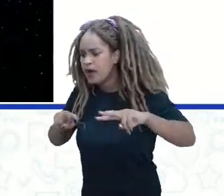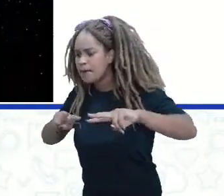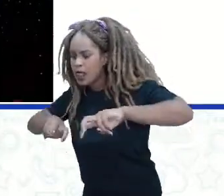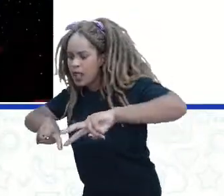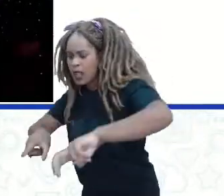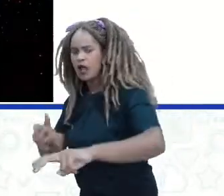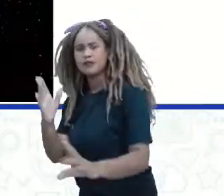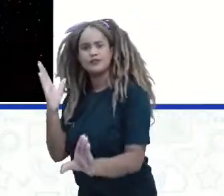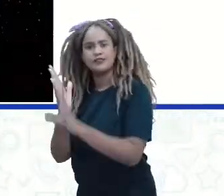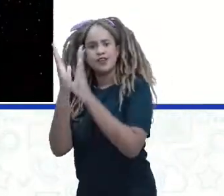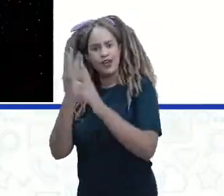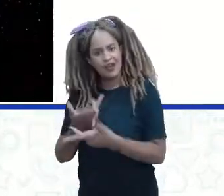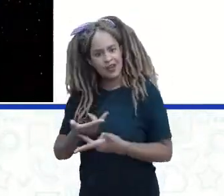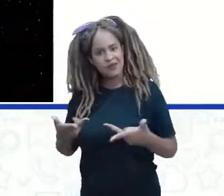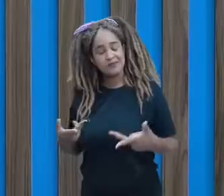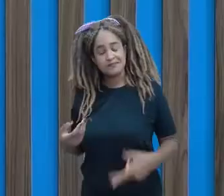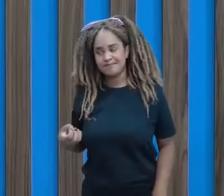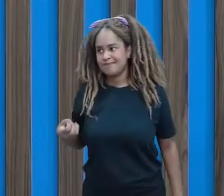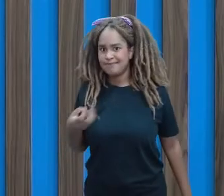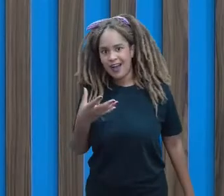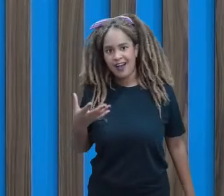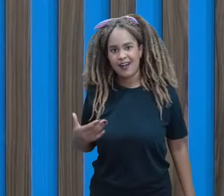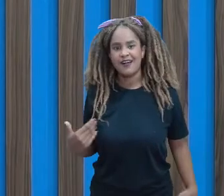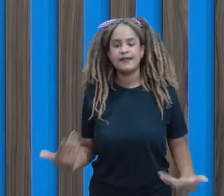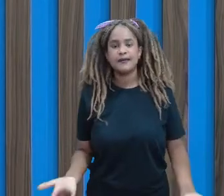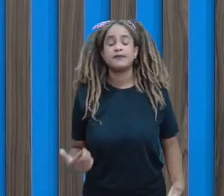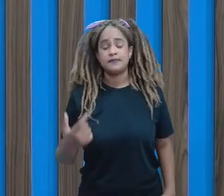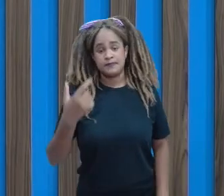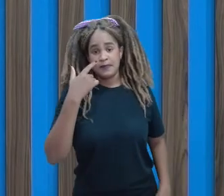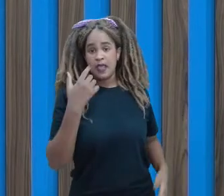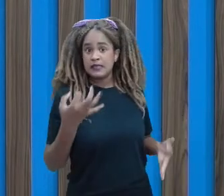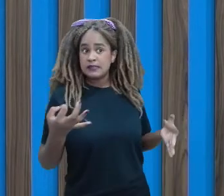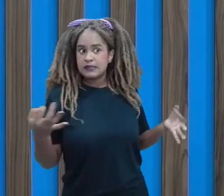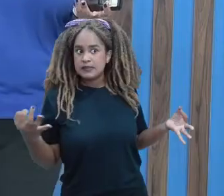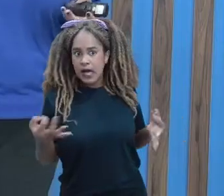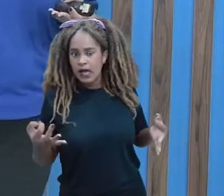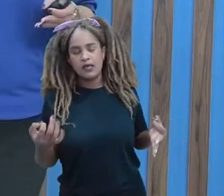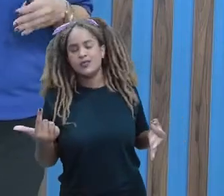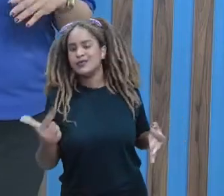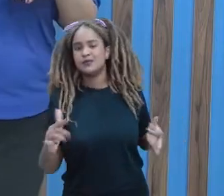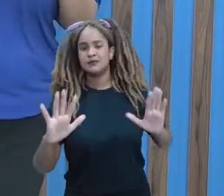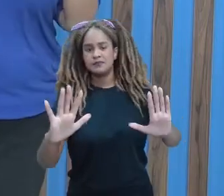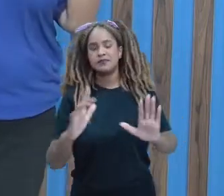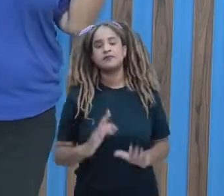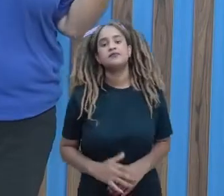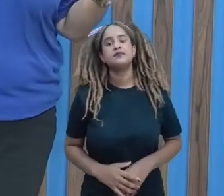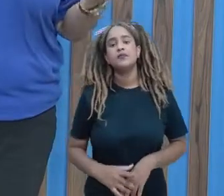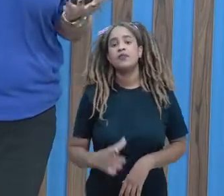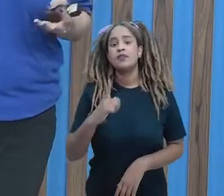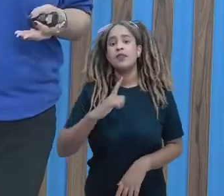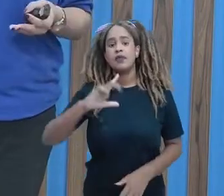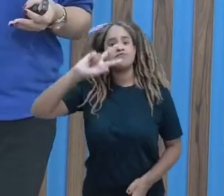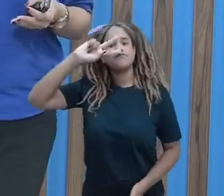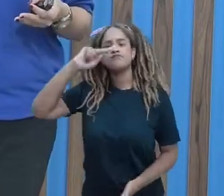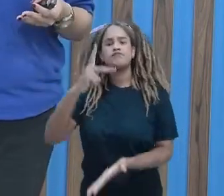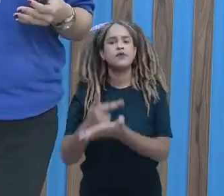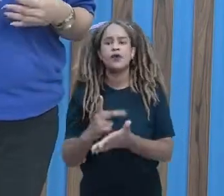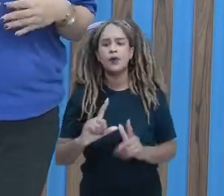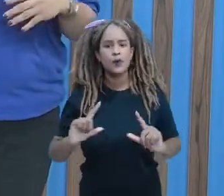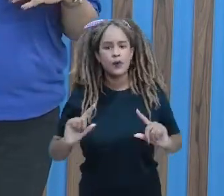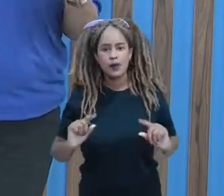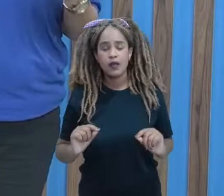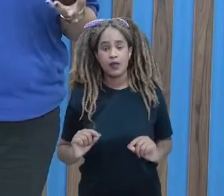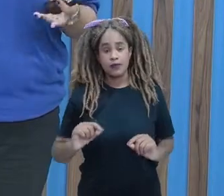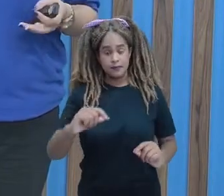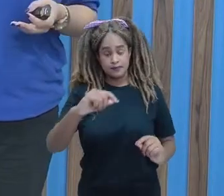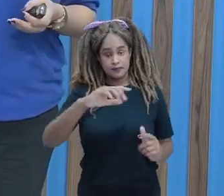E assim, não se tem certeza absoluta, mas imagina-se que esse campo magnético aí também da